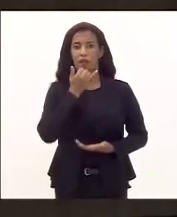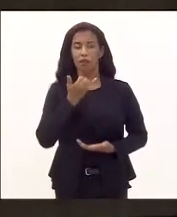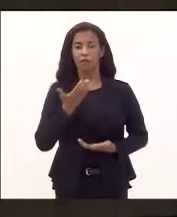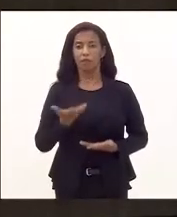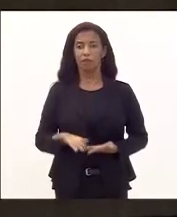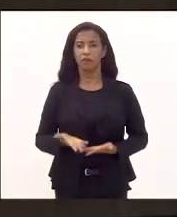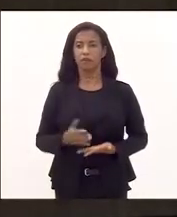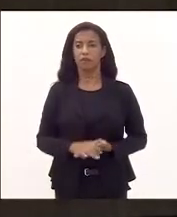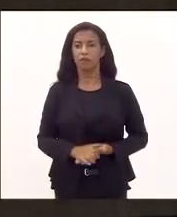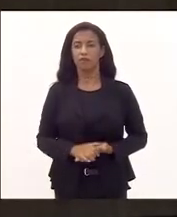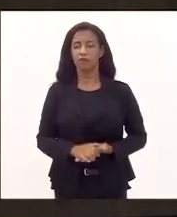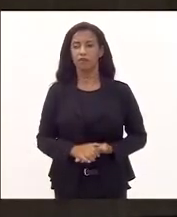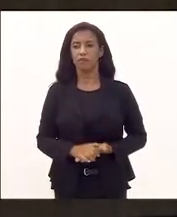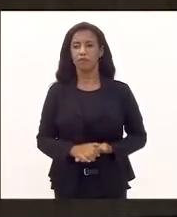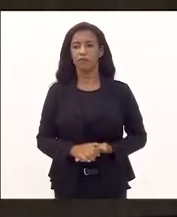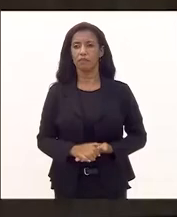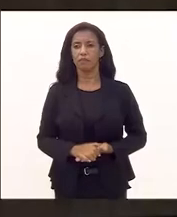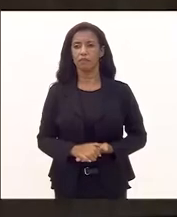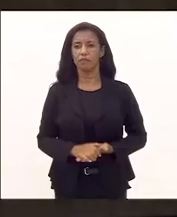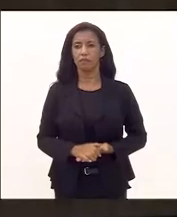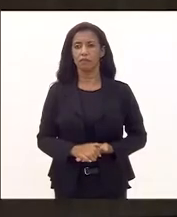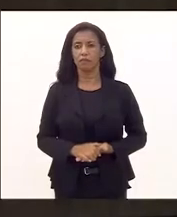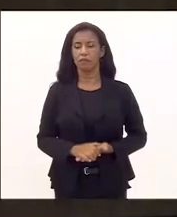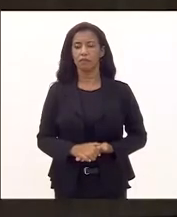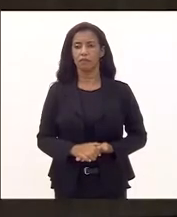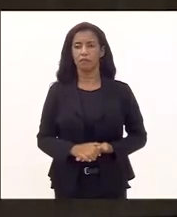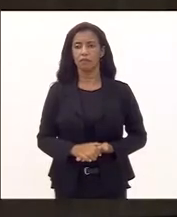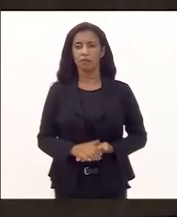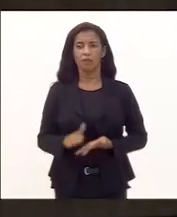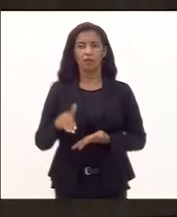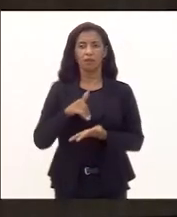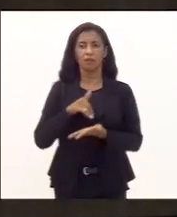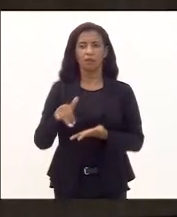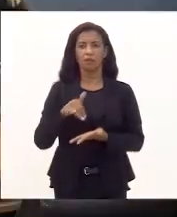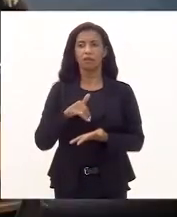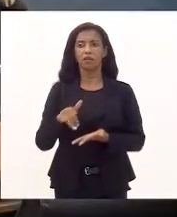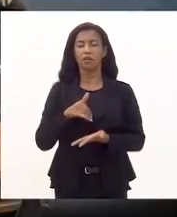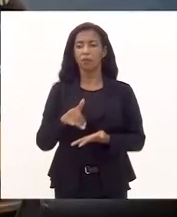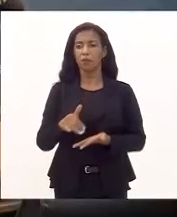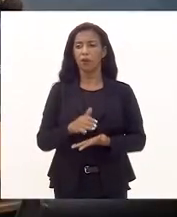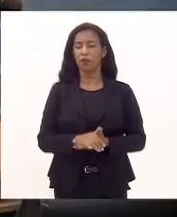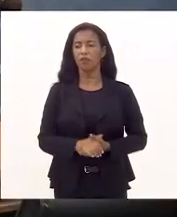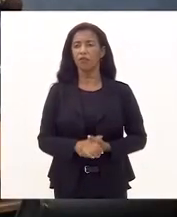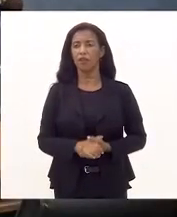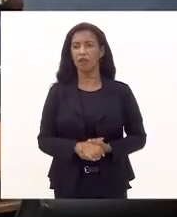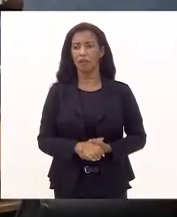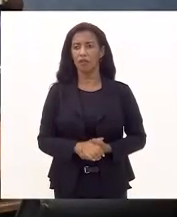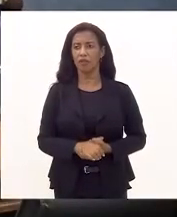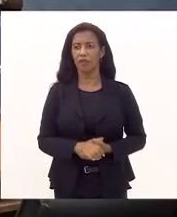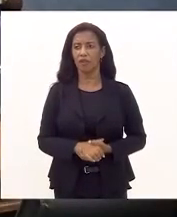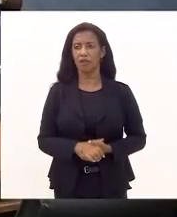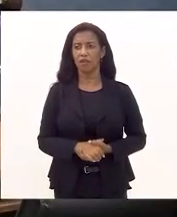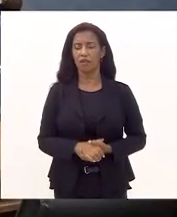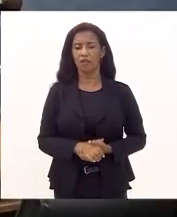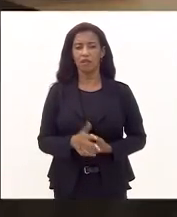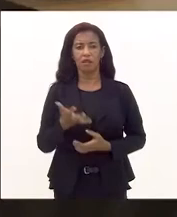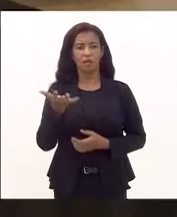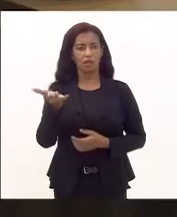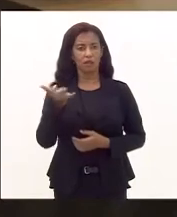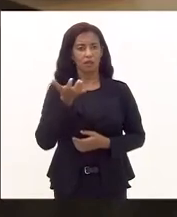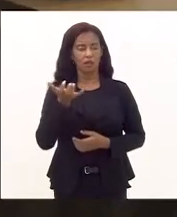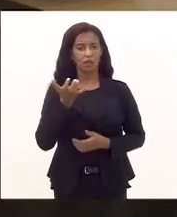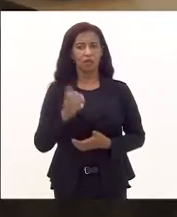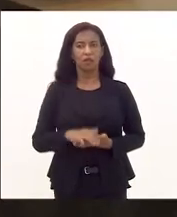né, cumprida já dentro da Secretaria de Segurança. Obrigado. Deputado Eurico Júnior. Eu queria